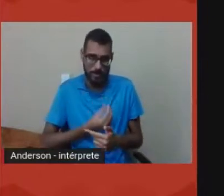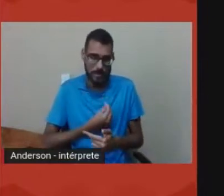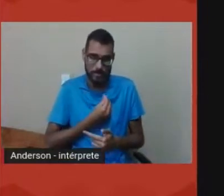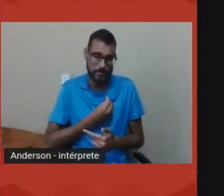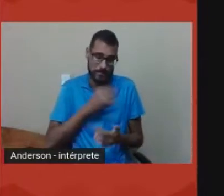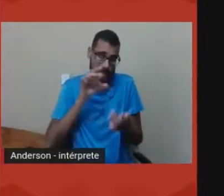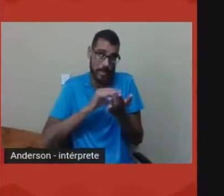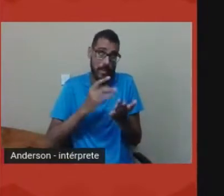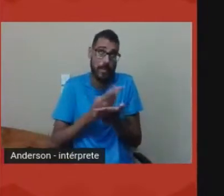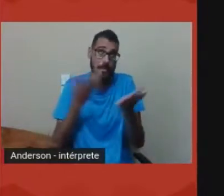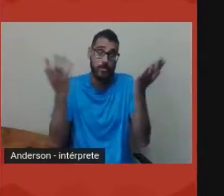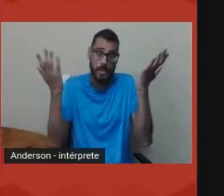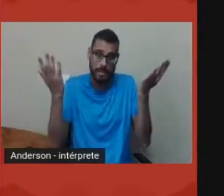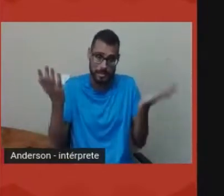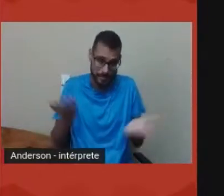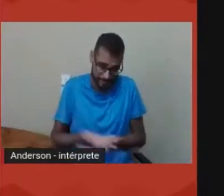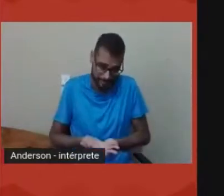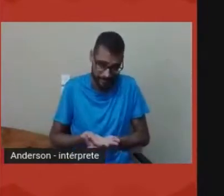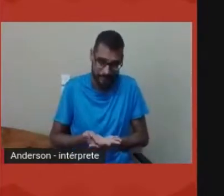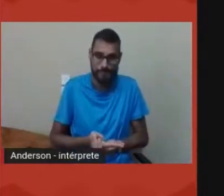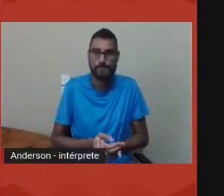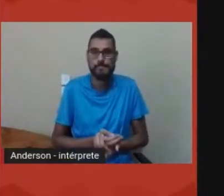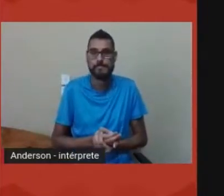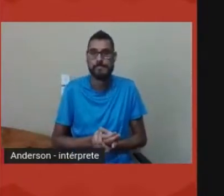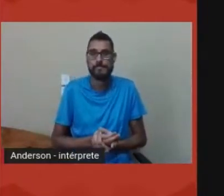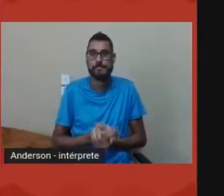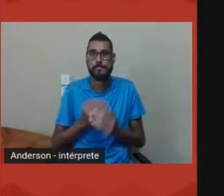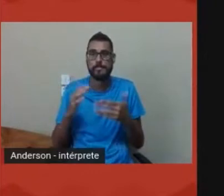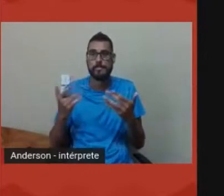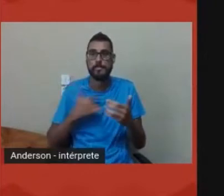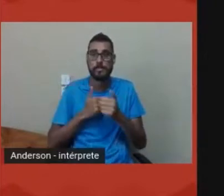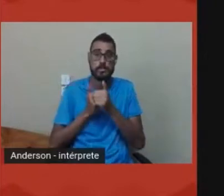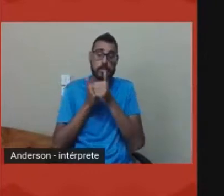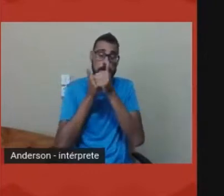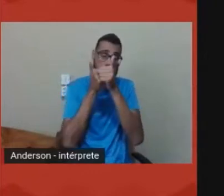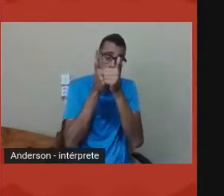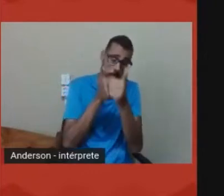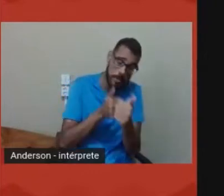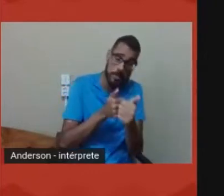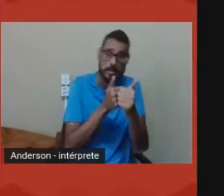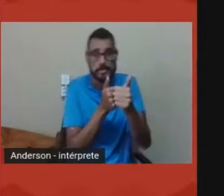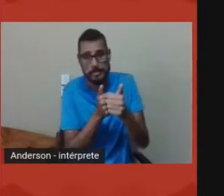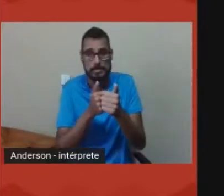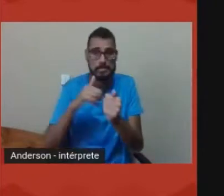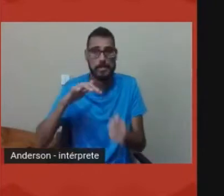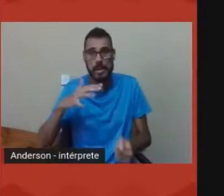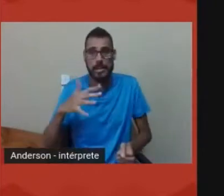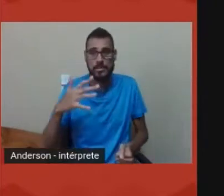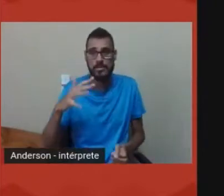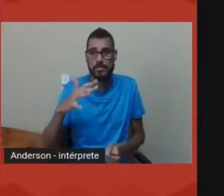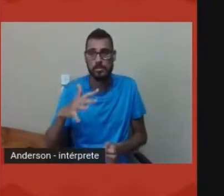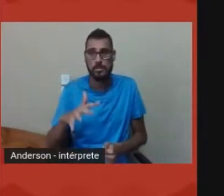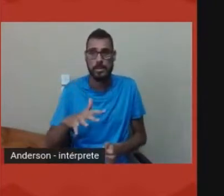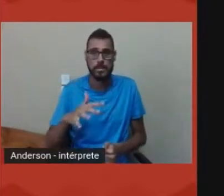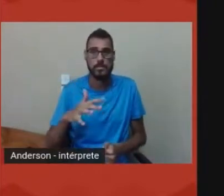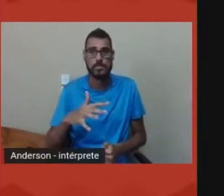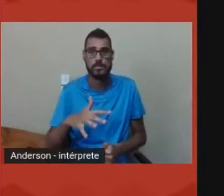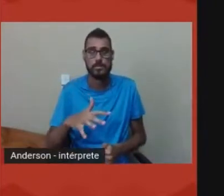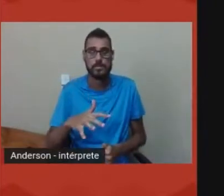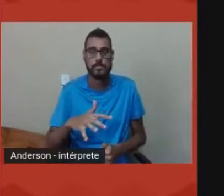mesmo, né? Na oficina não é diferente. Então, estou acompanhando aqui mais ou menos. a outra sala, eu perdi por